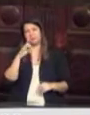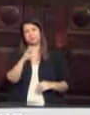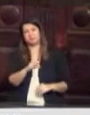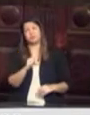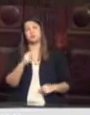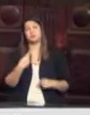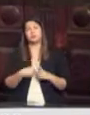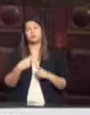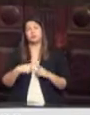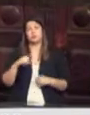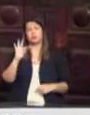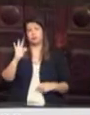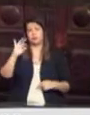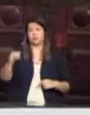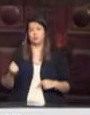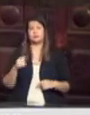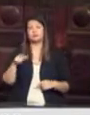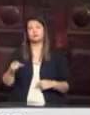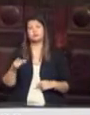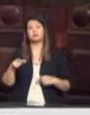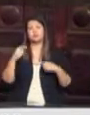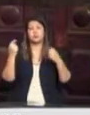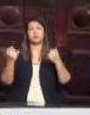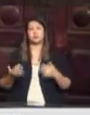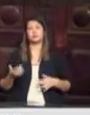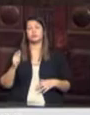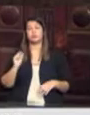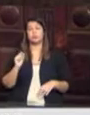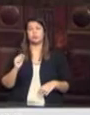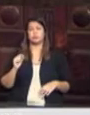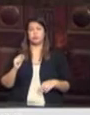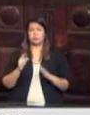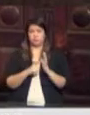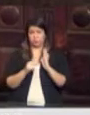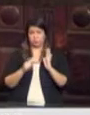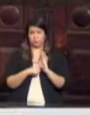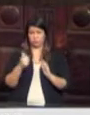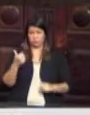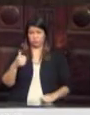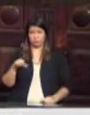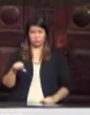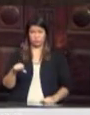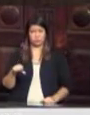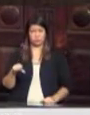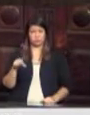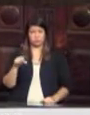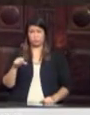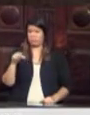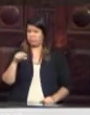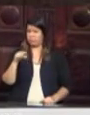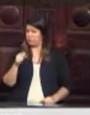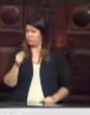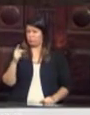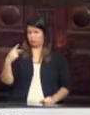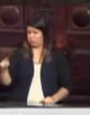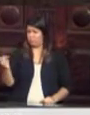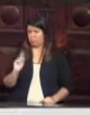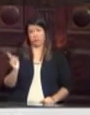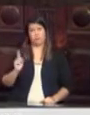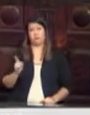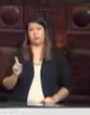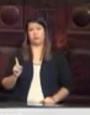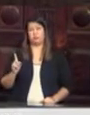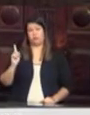Tribunal de Justiça disse o seguinte, sobre o artigo 19, olha, FETranspor, esse dinheiro não é seu, é